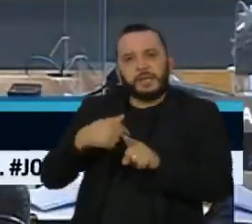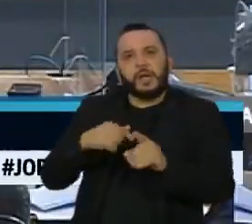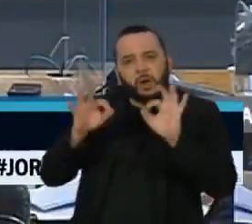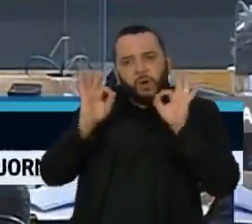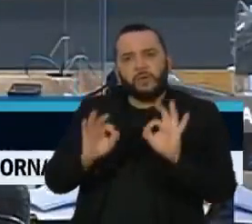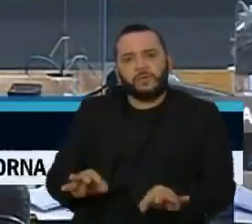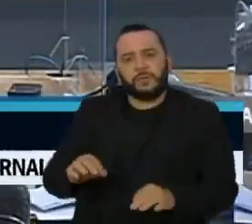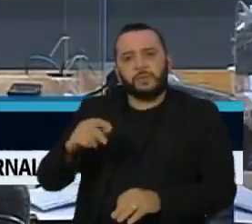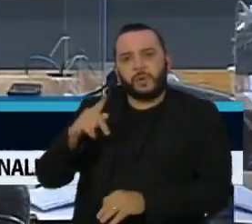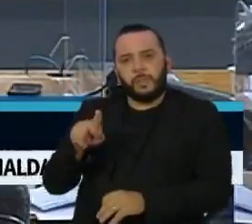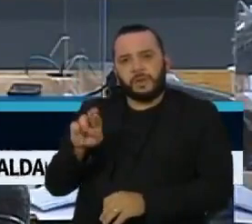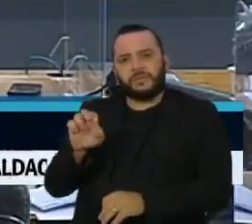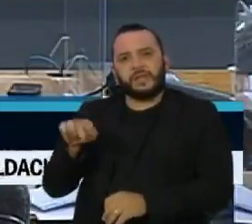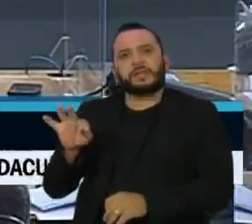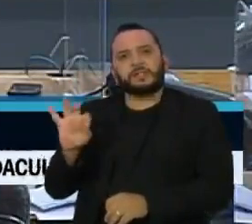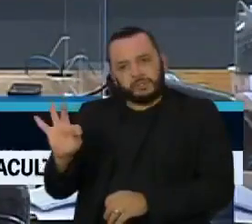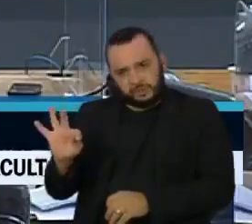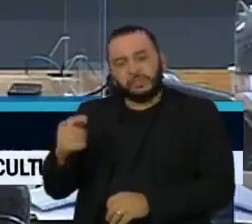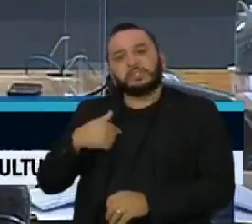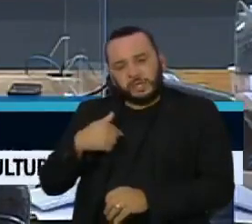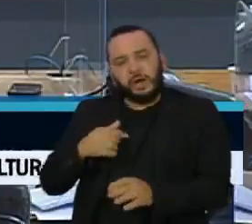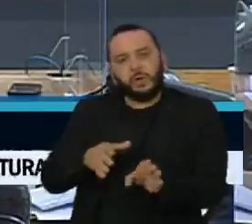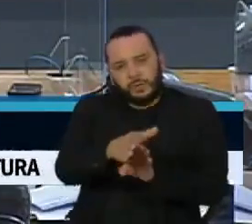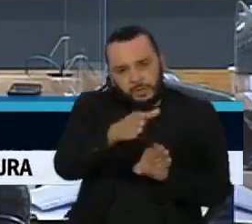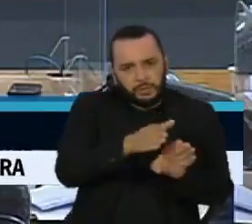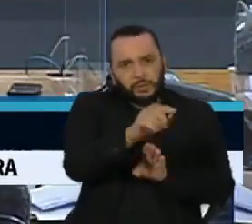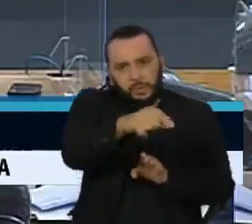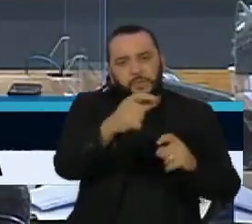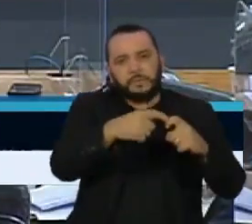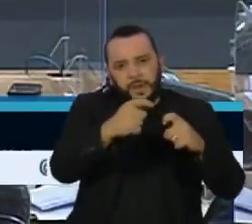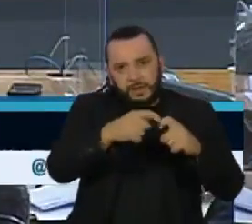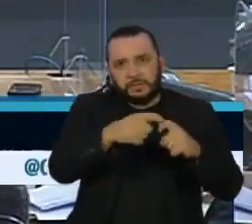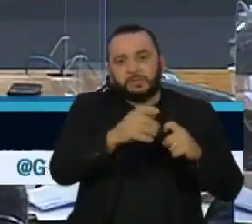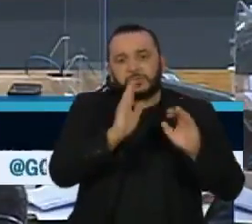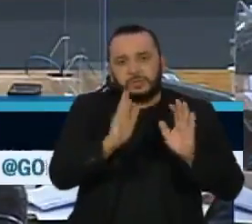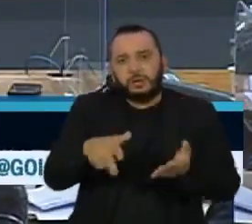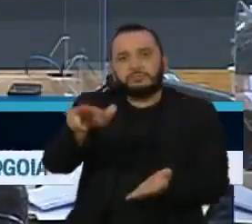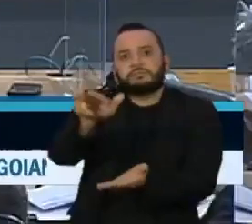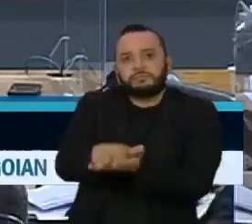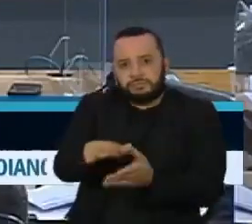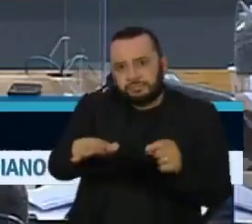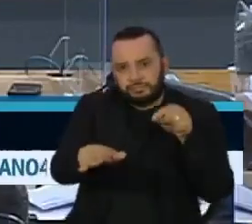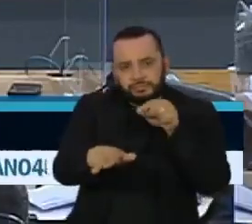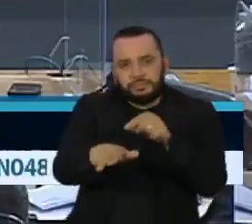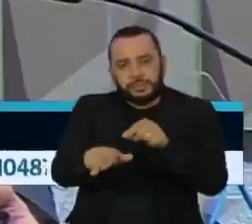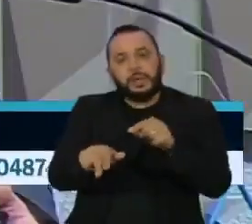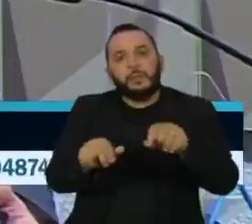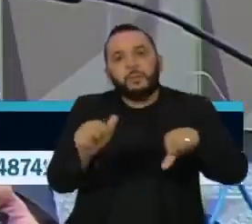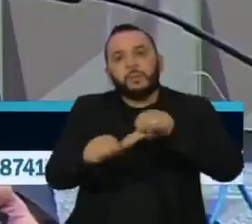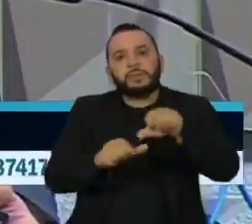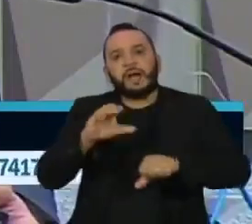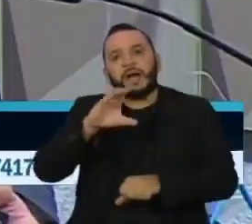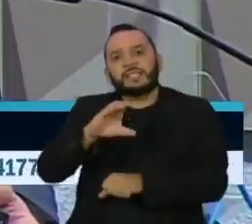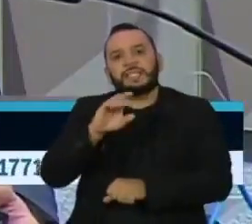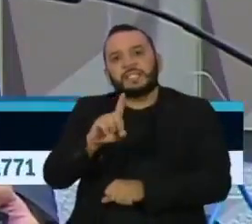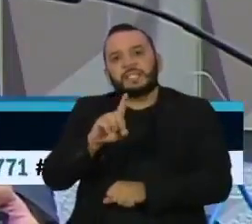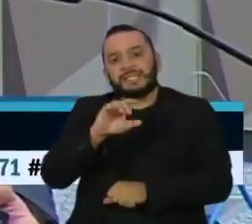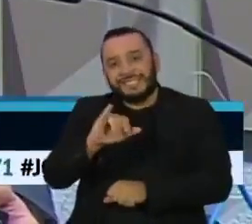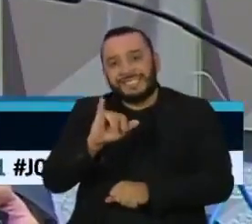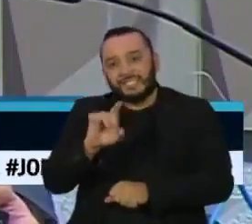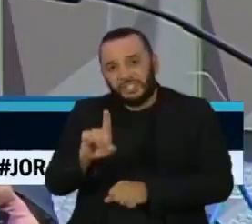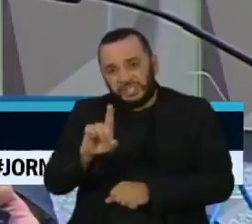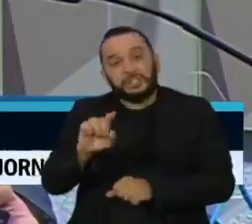de saúde orientou médicos a mudarem, após algum tempo de internação, o CID, o Código de Diagnóstico